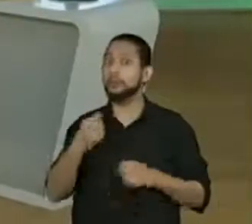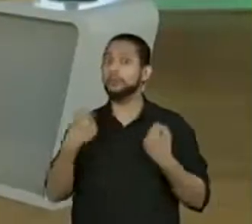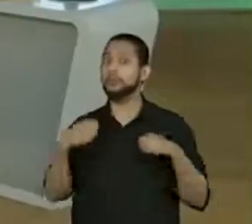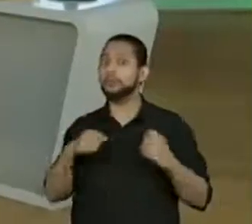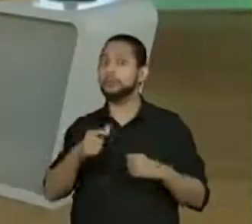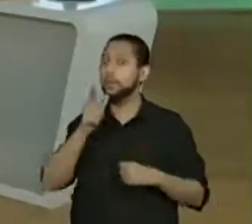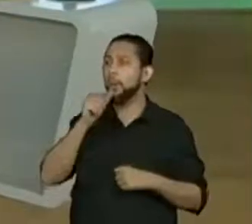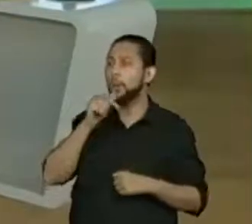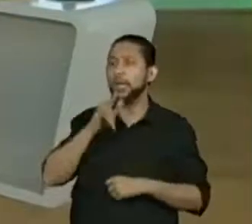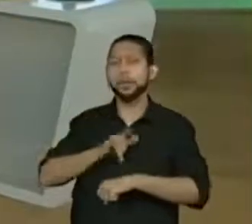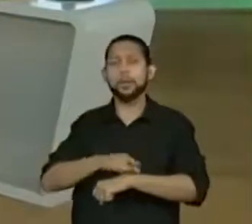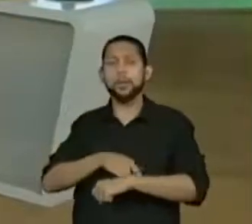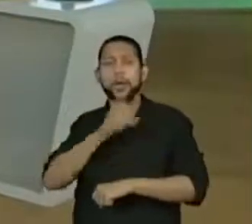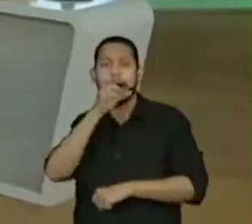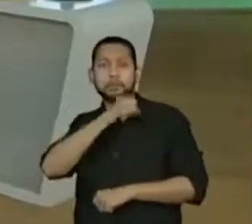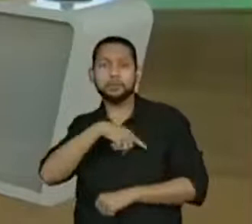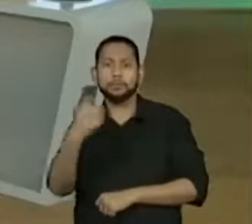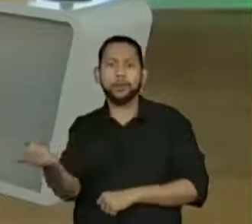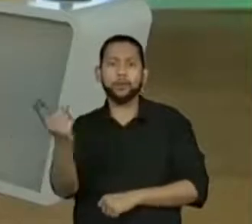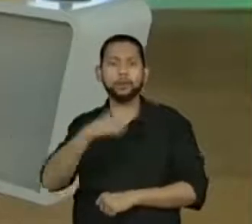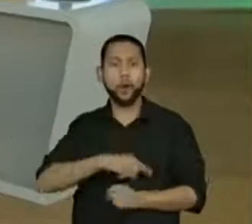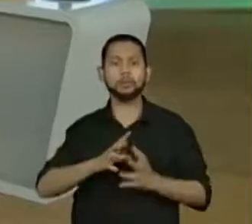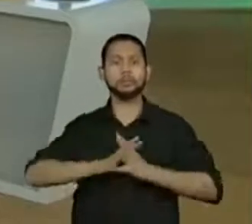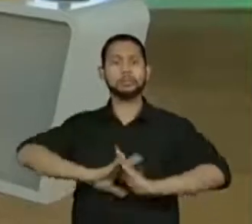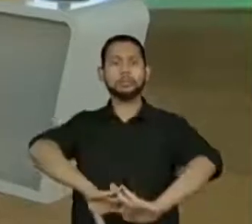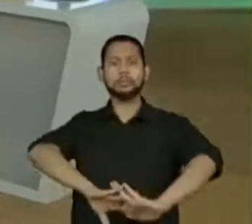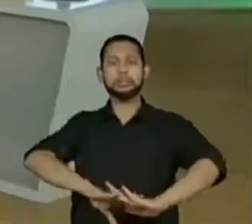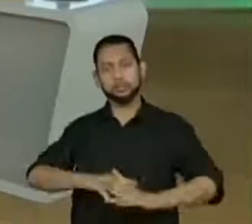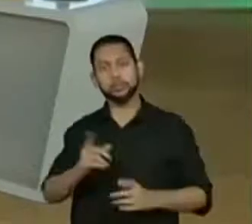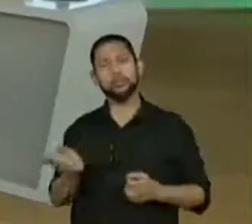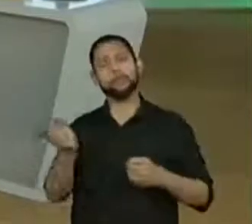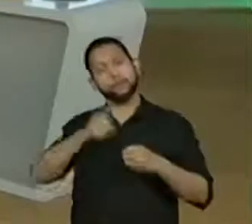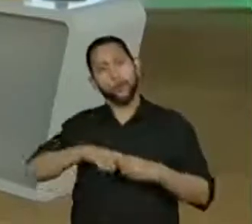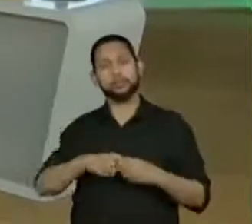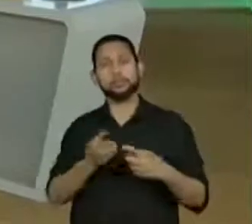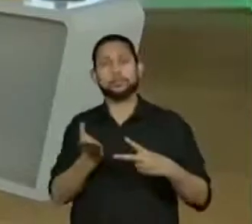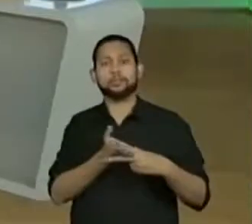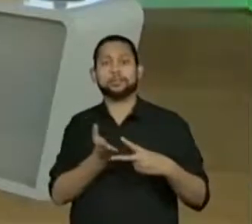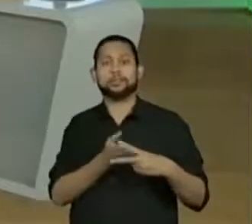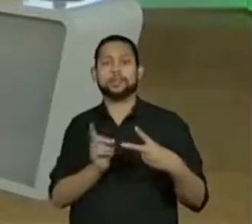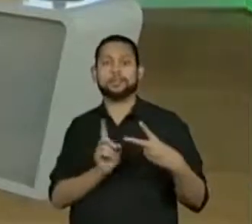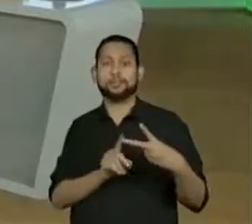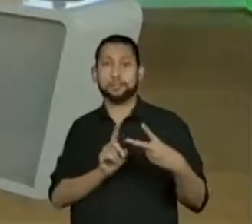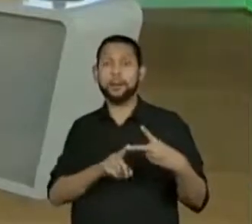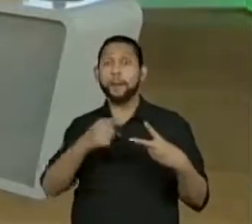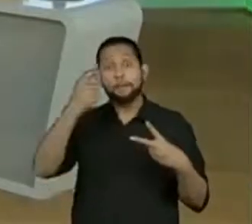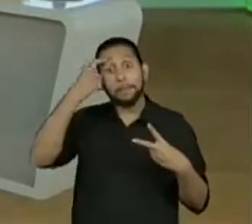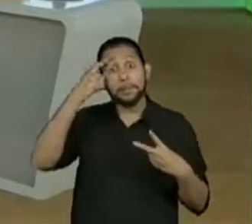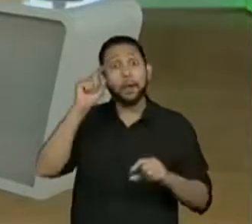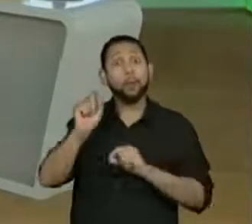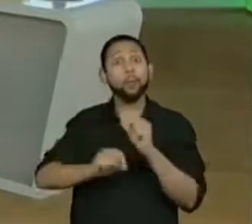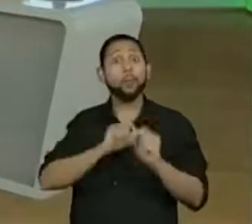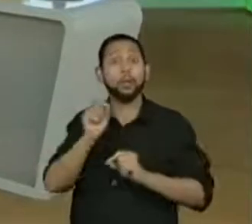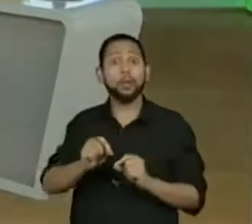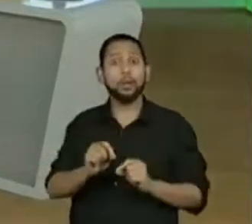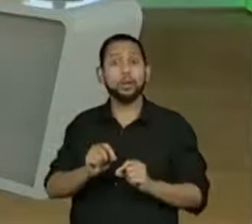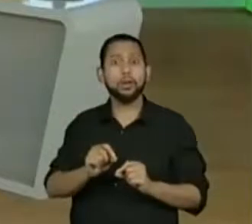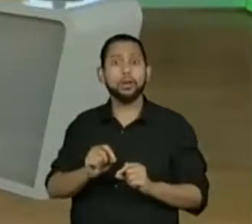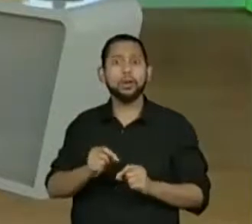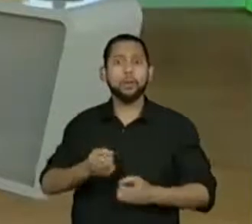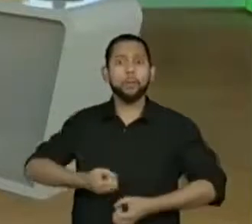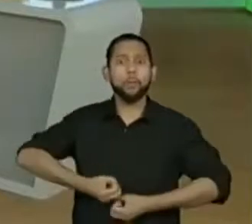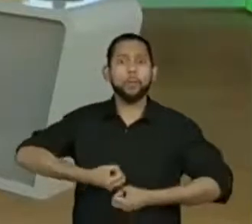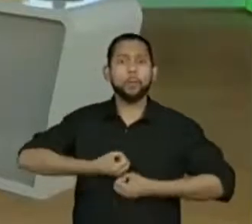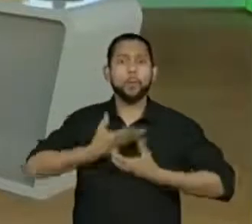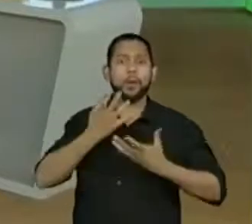básico Maguinha que nós vamos para formatos diferentes e eu quero que vocês pensem sobre Cyber